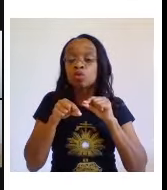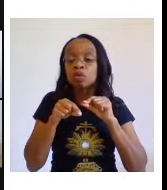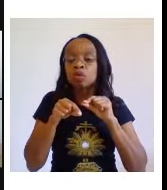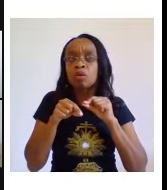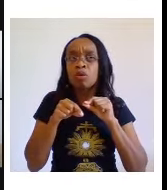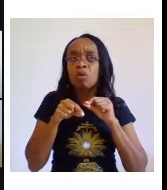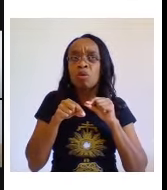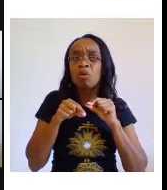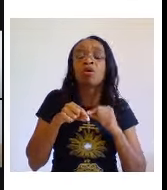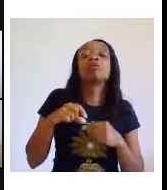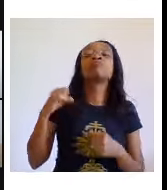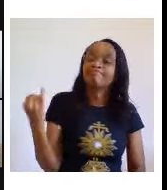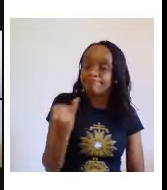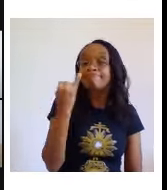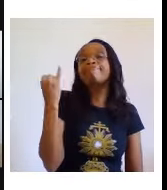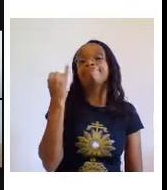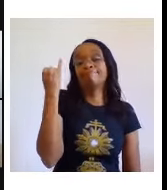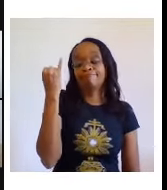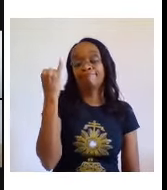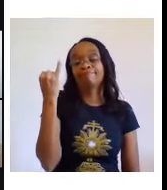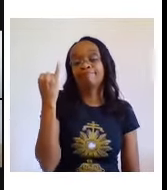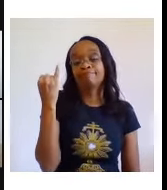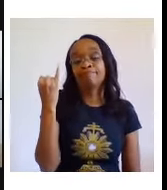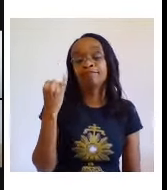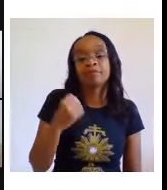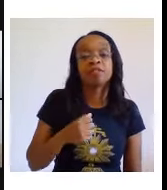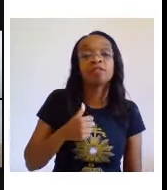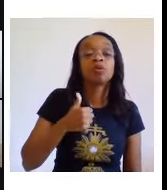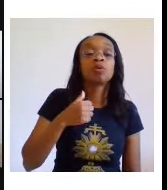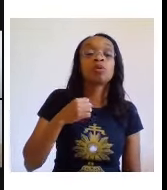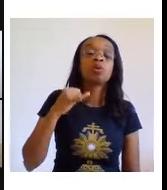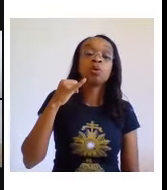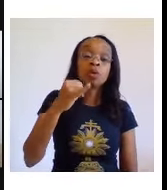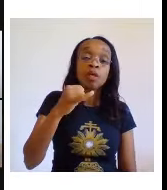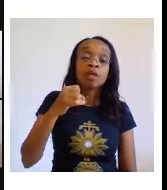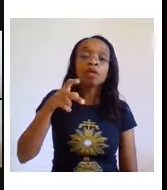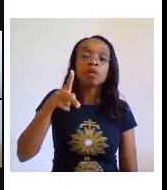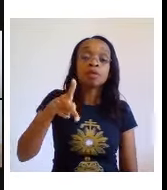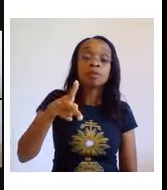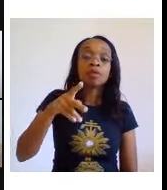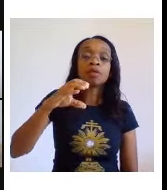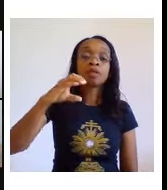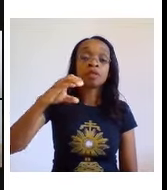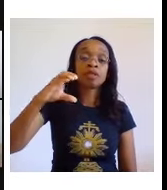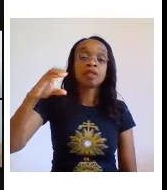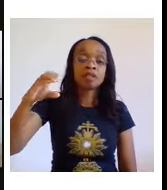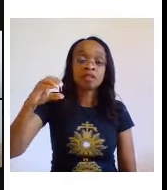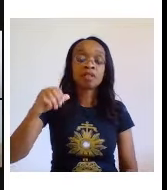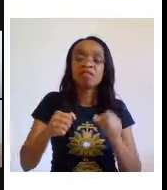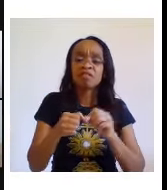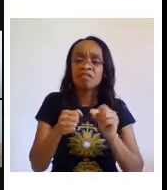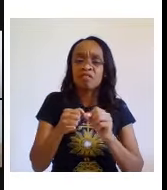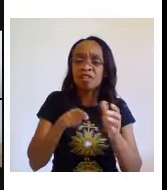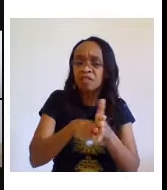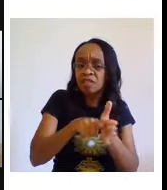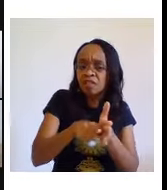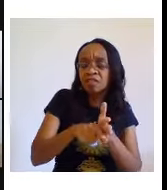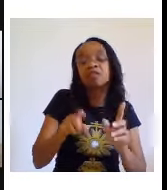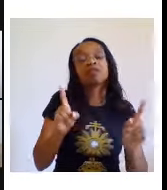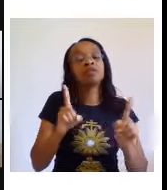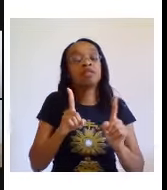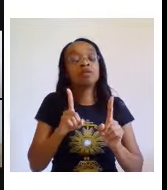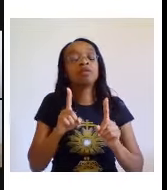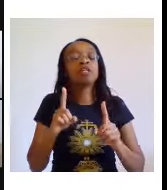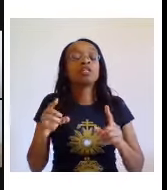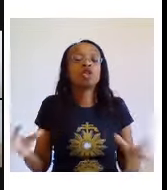pouca coisa, né? E agora, o IPCC, ele não realiza pesquisas, né? Ele apenas